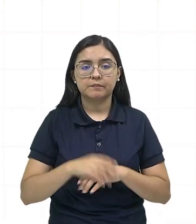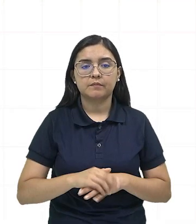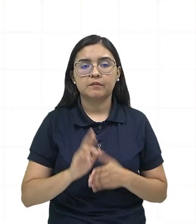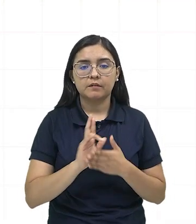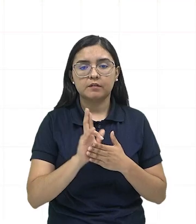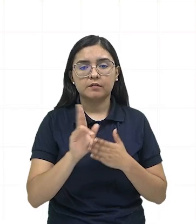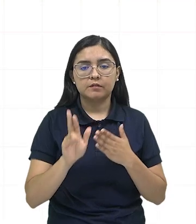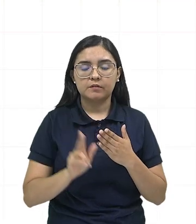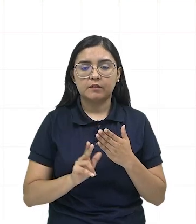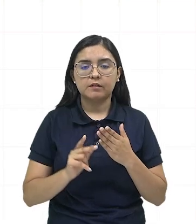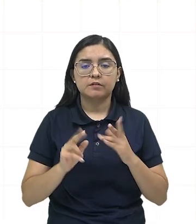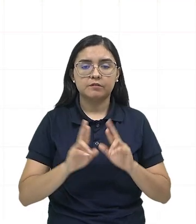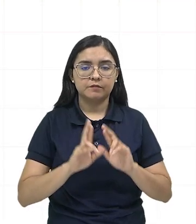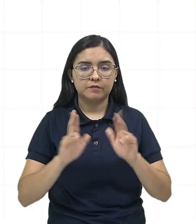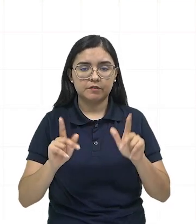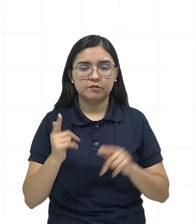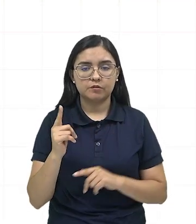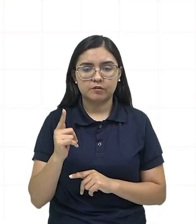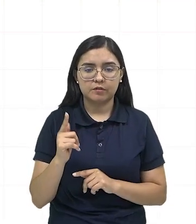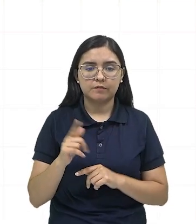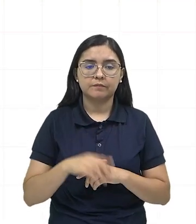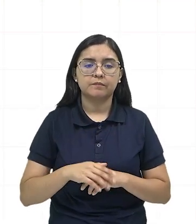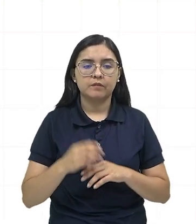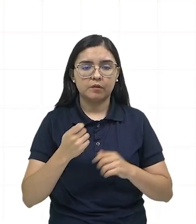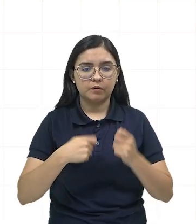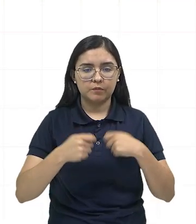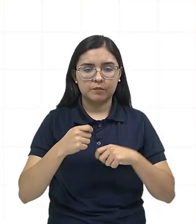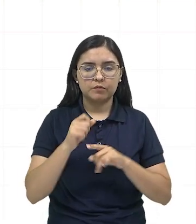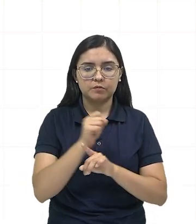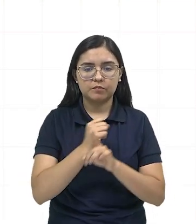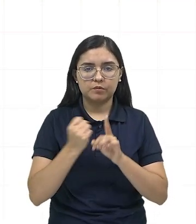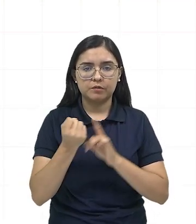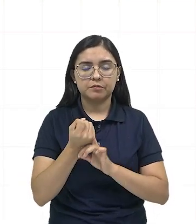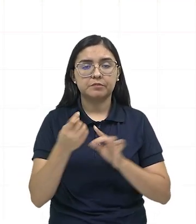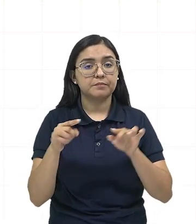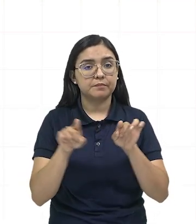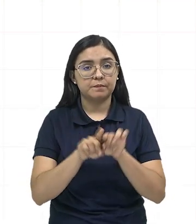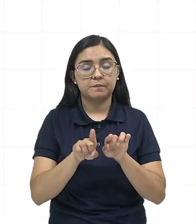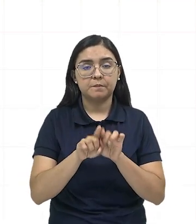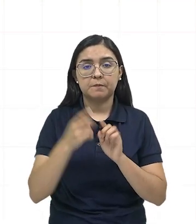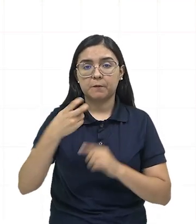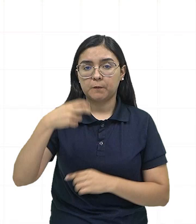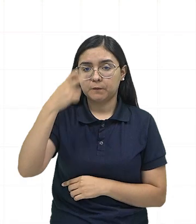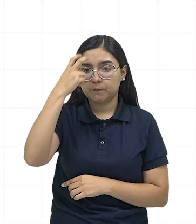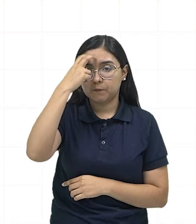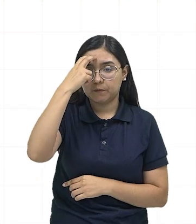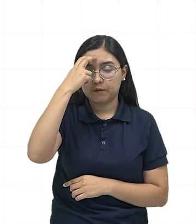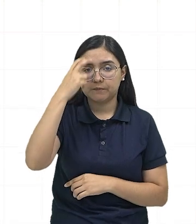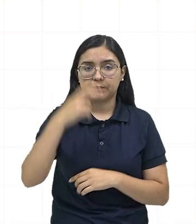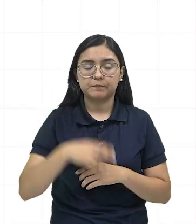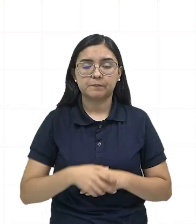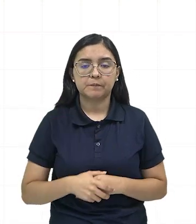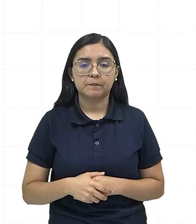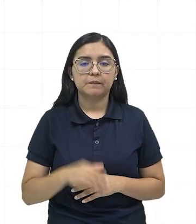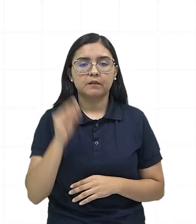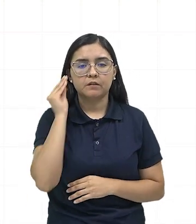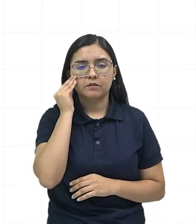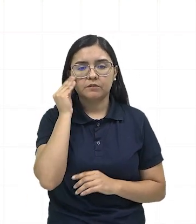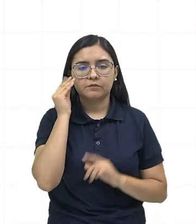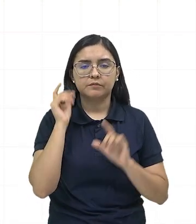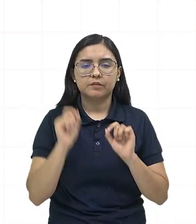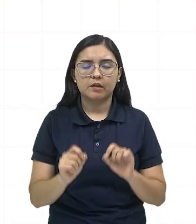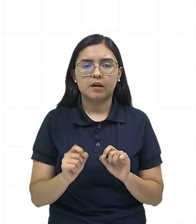diferenças geográficas, econômicas, sociais e culturais. A gente vai ver como a